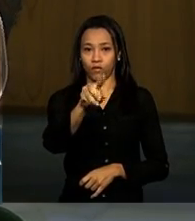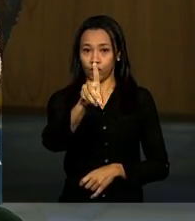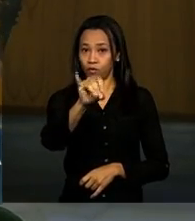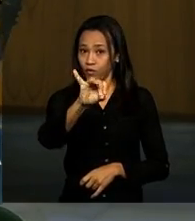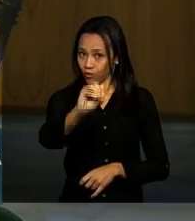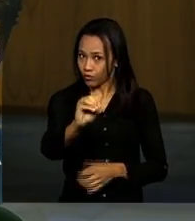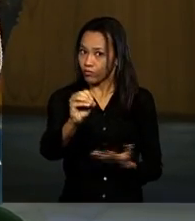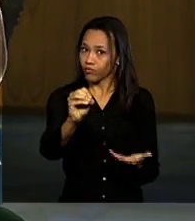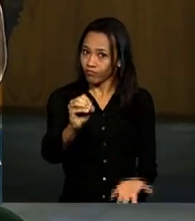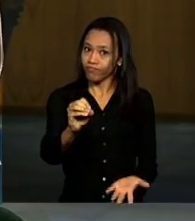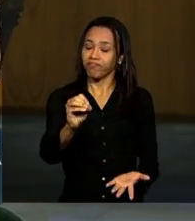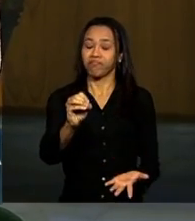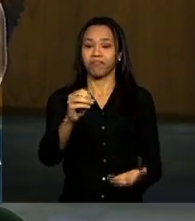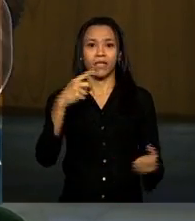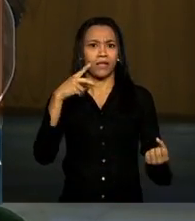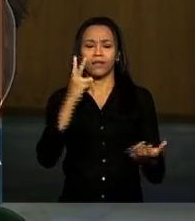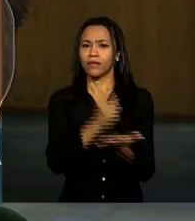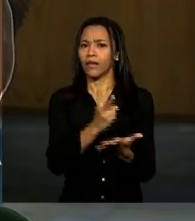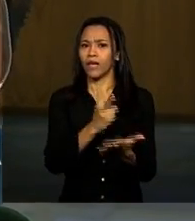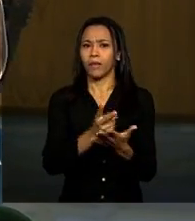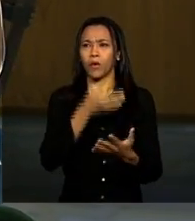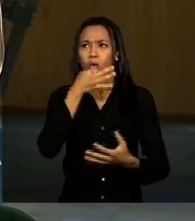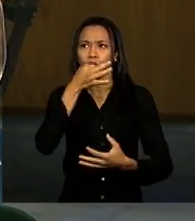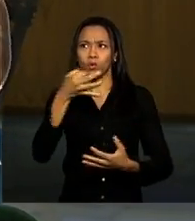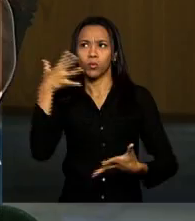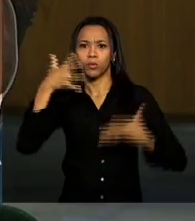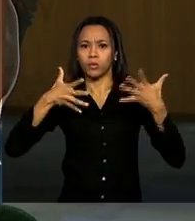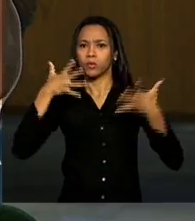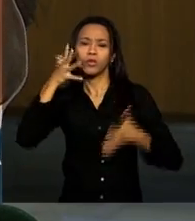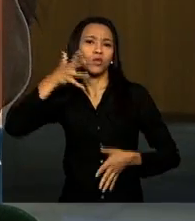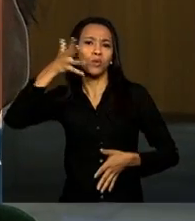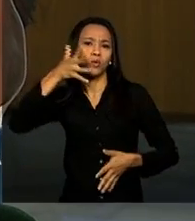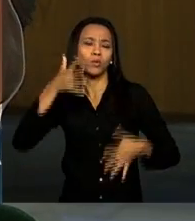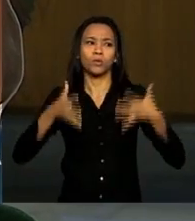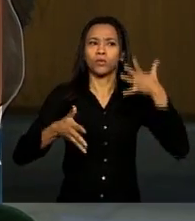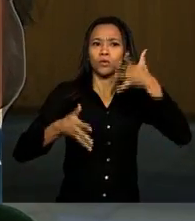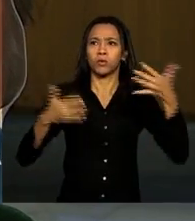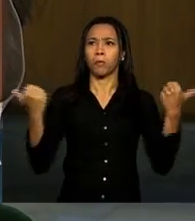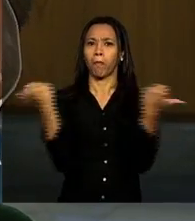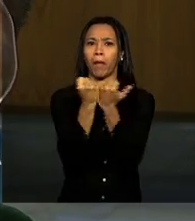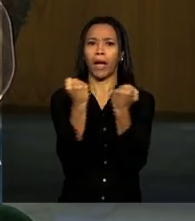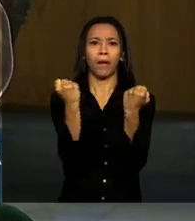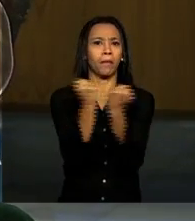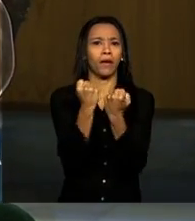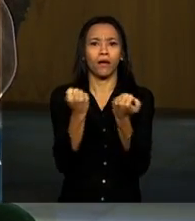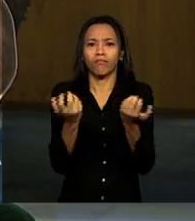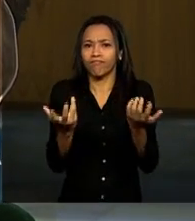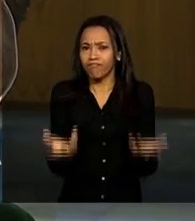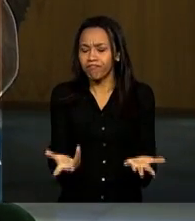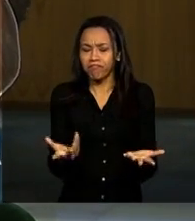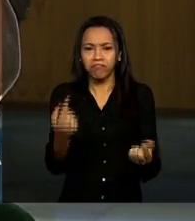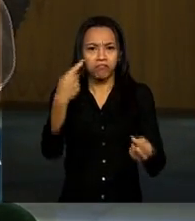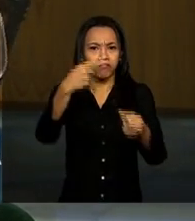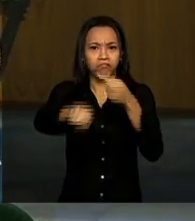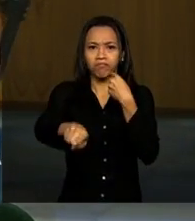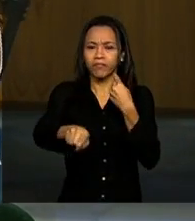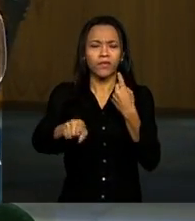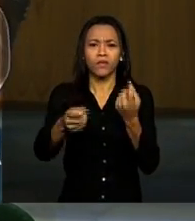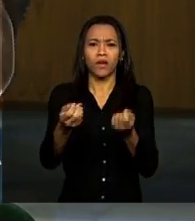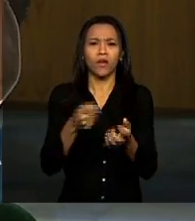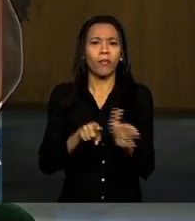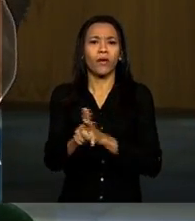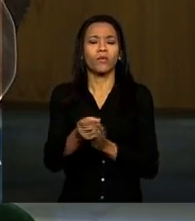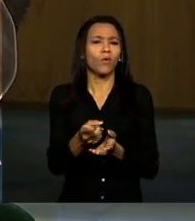mais coalisão impossível e com interesses tão diversos e com cursos estão contraditórios como é